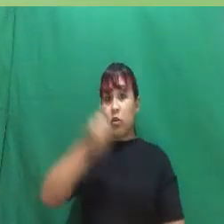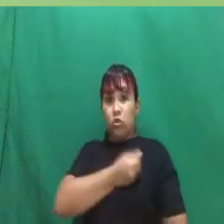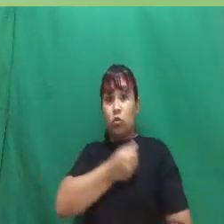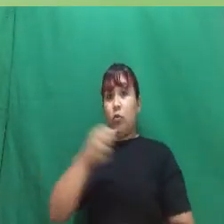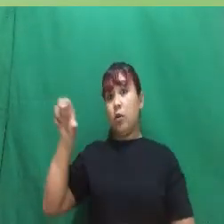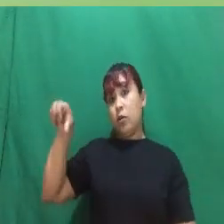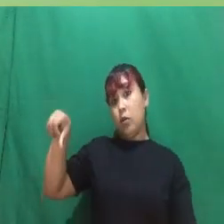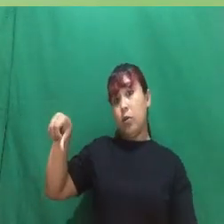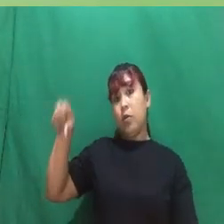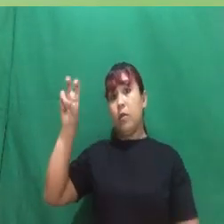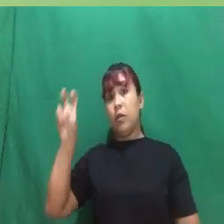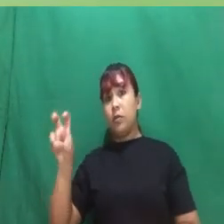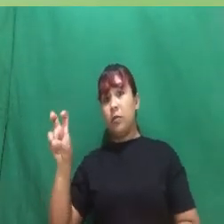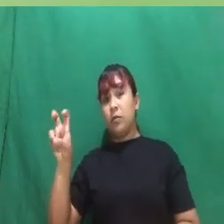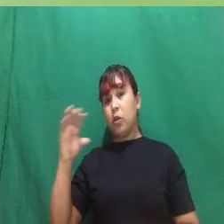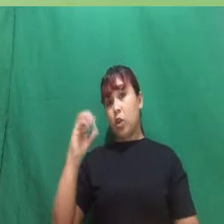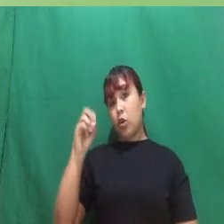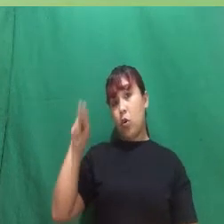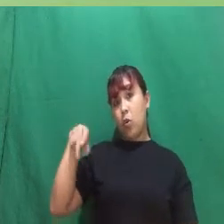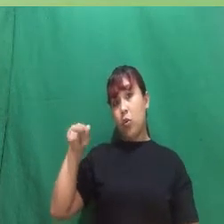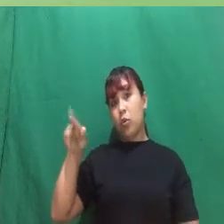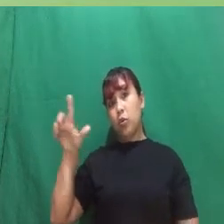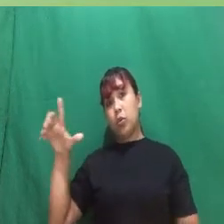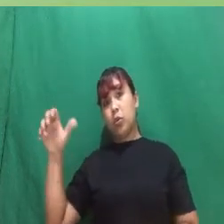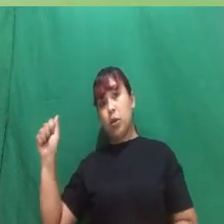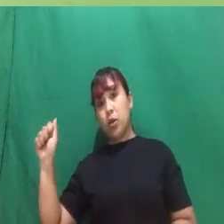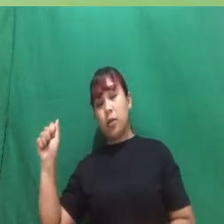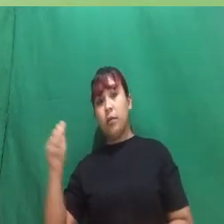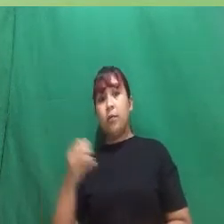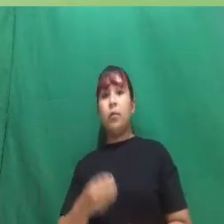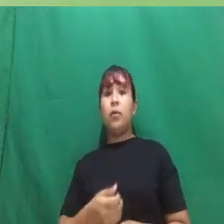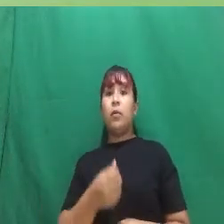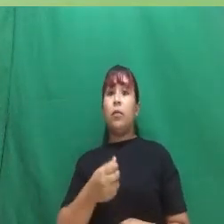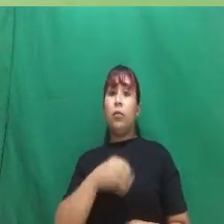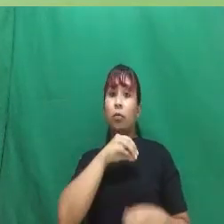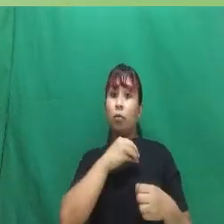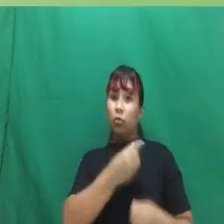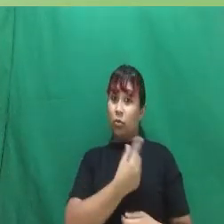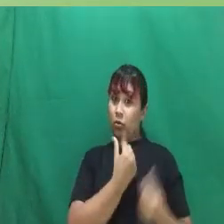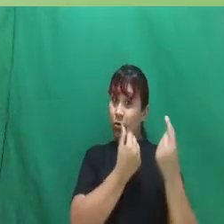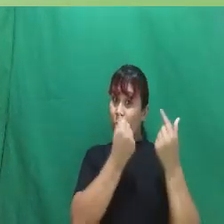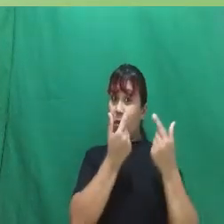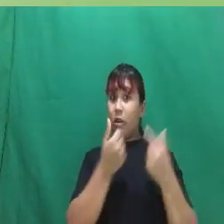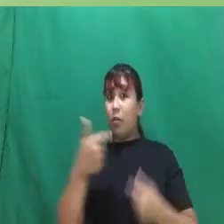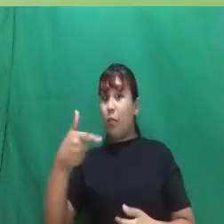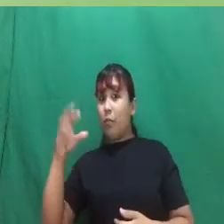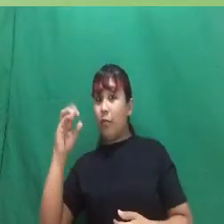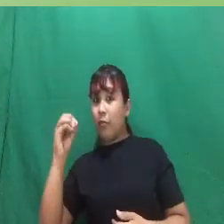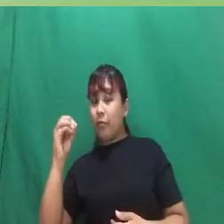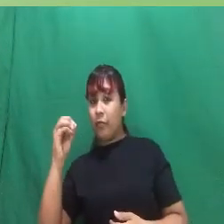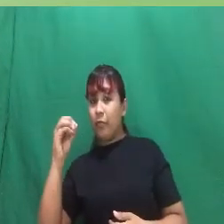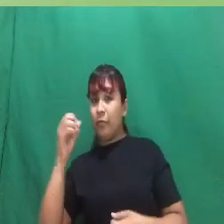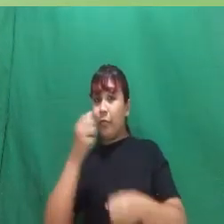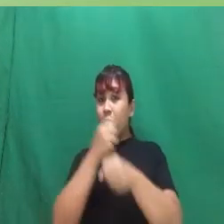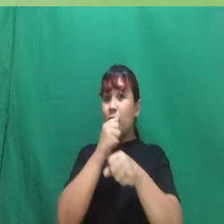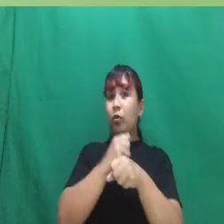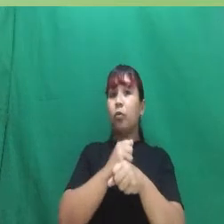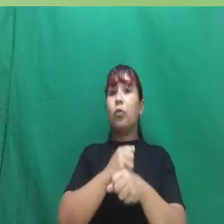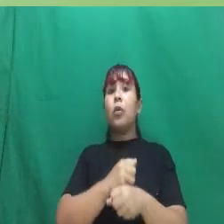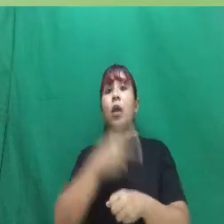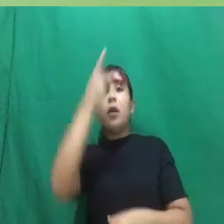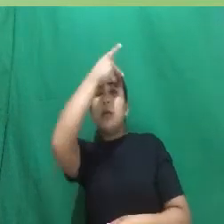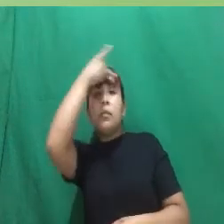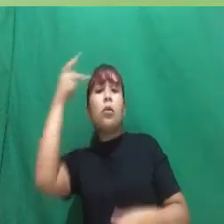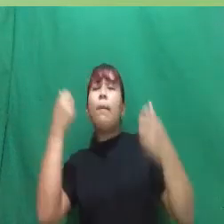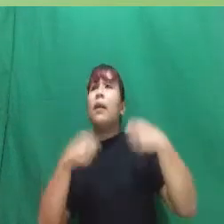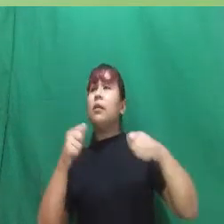luta antirracista é defender a vida também, é defender a saúde, é defender a educação desse povo que